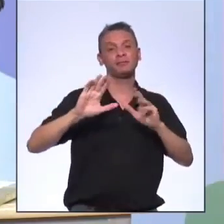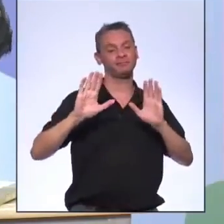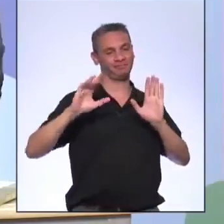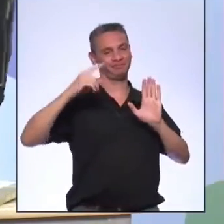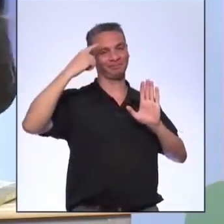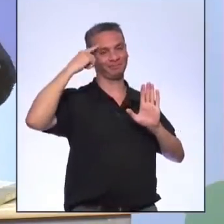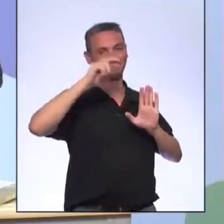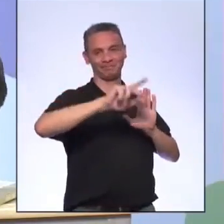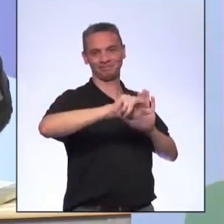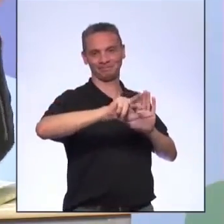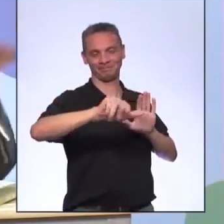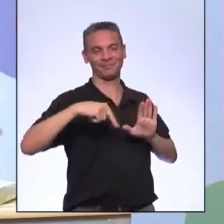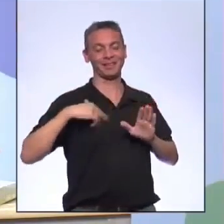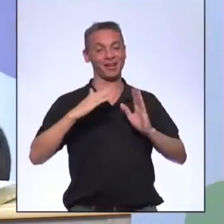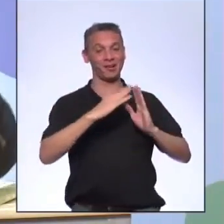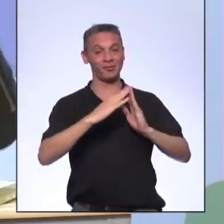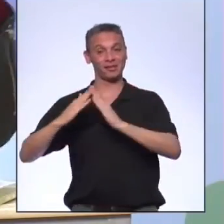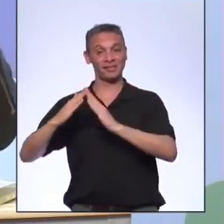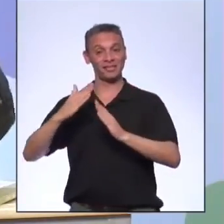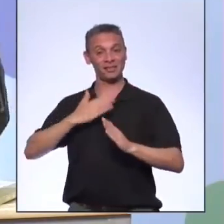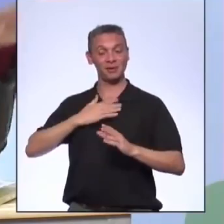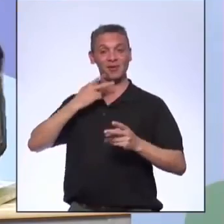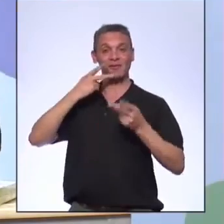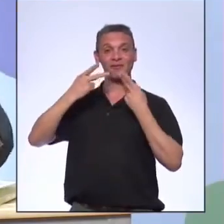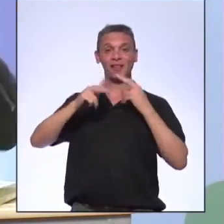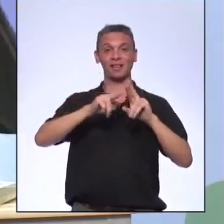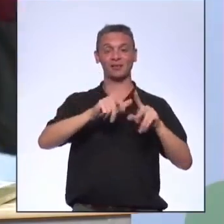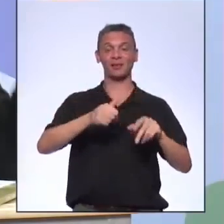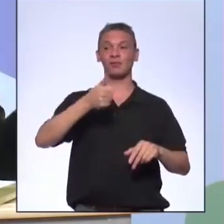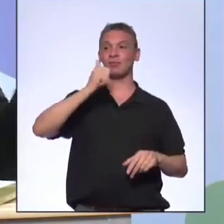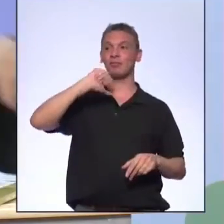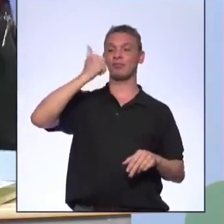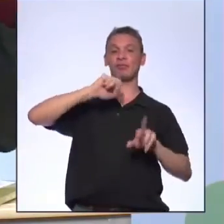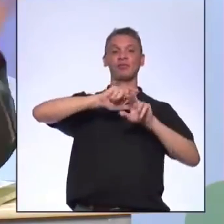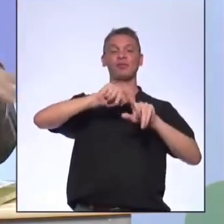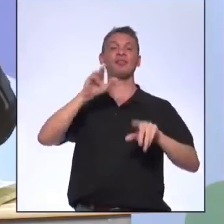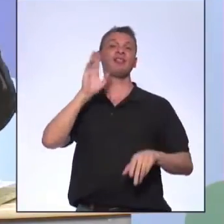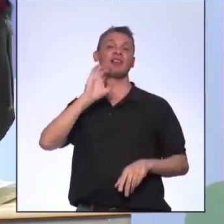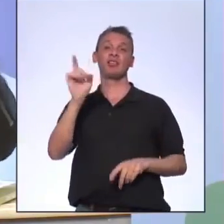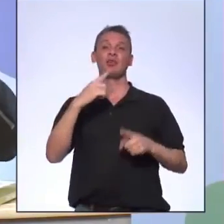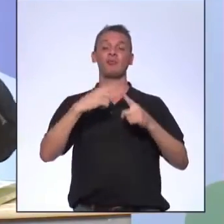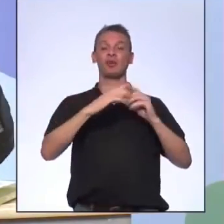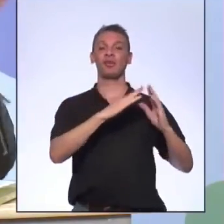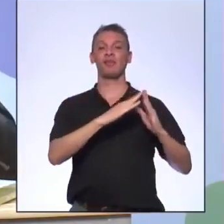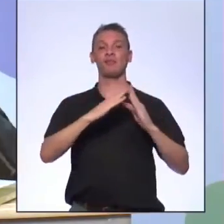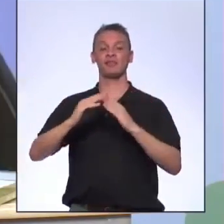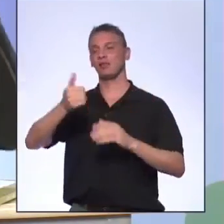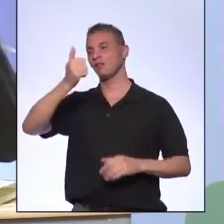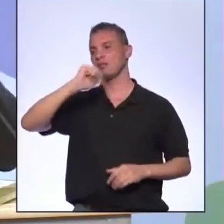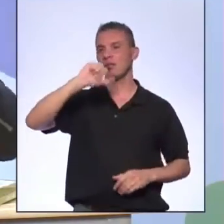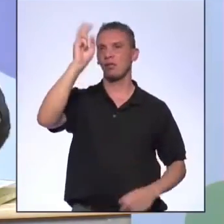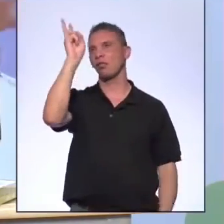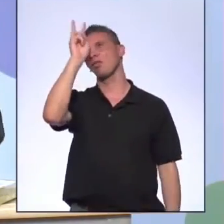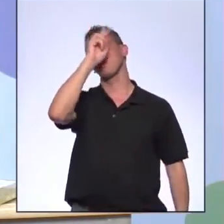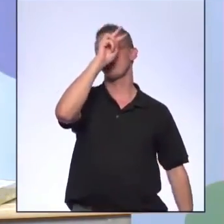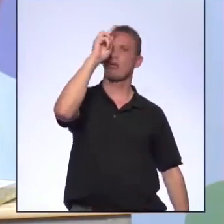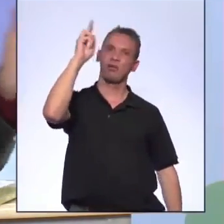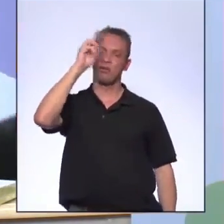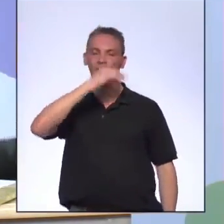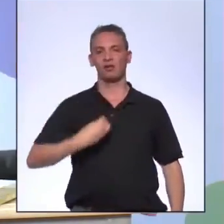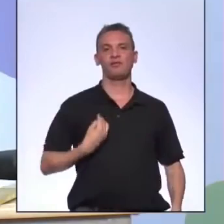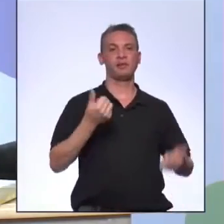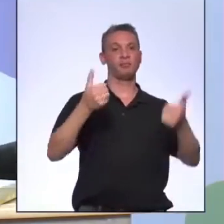né? Tal, meu vizinho lá, vamos falar de alcoolismo, não é legal porque o meu vizinho começou a beber muito e se deu